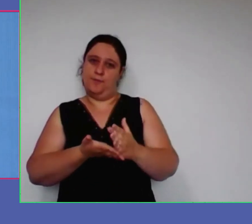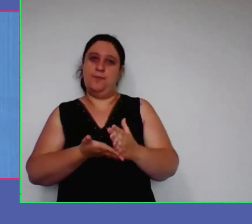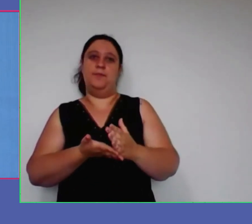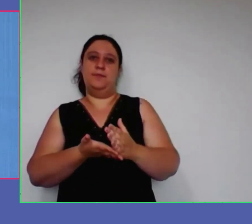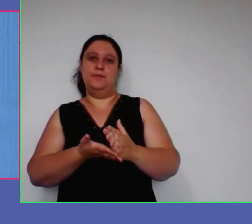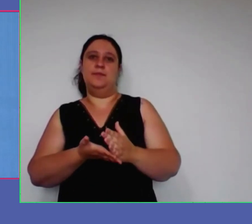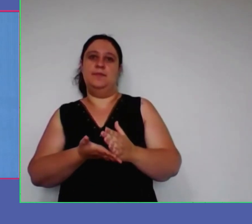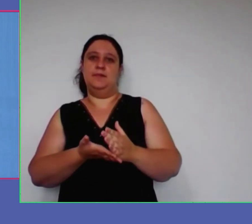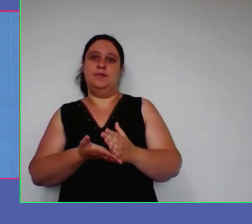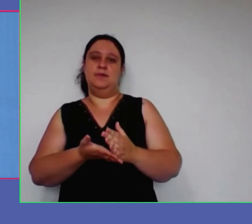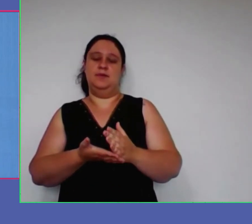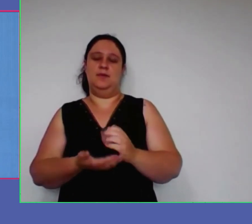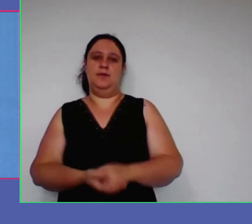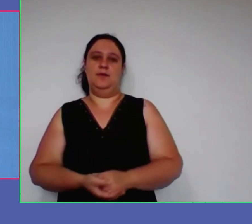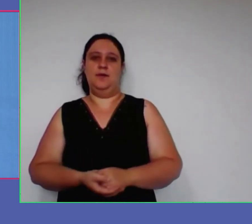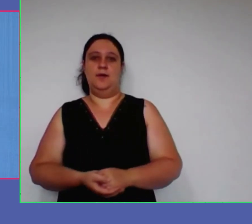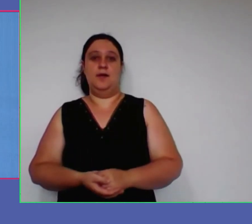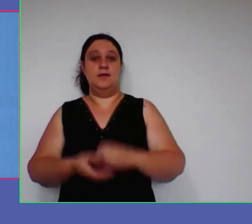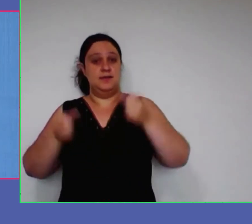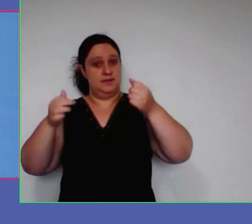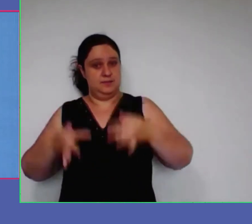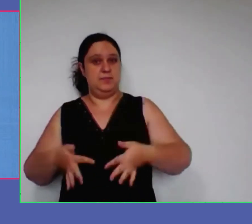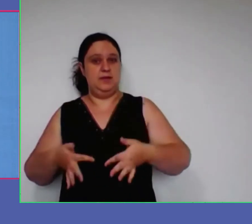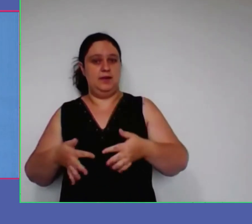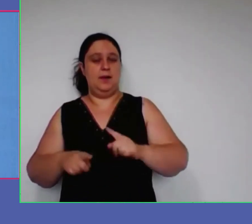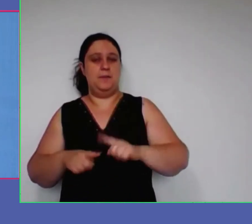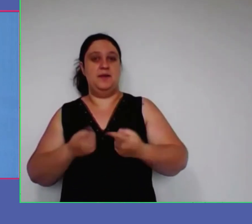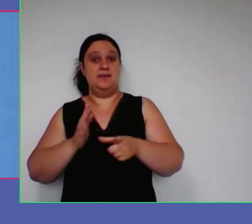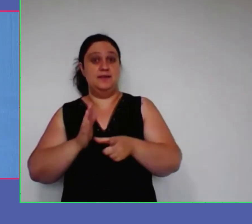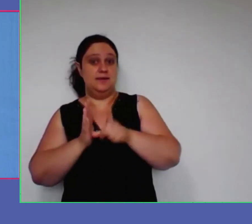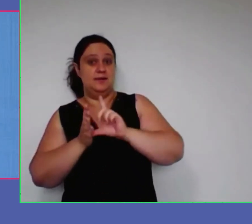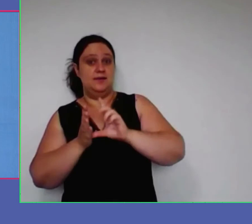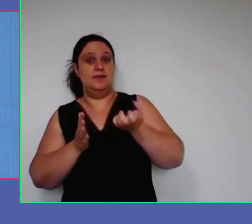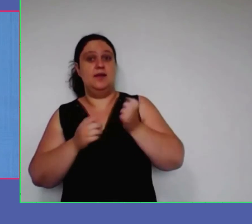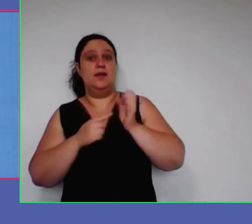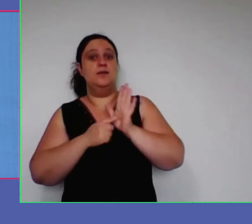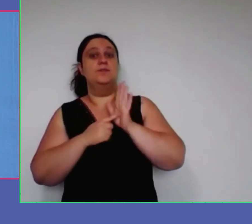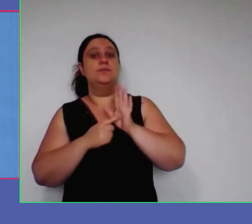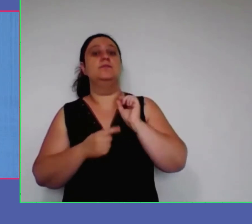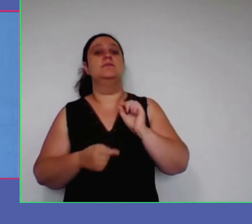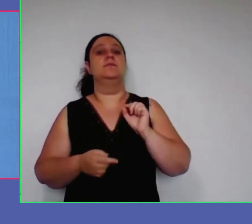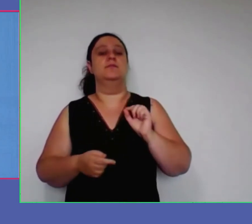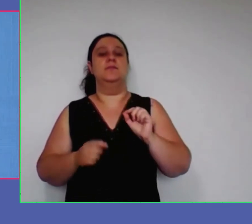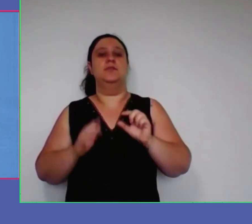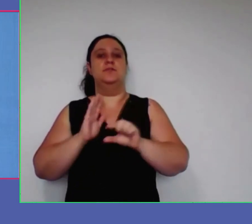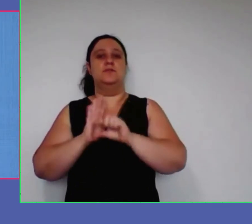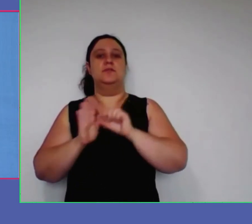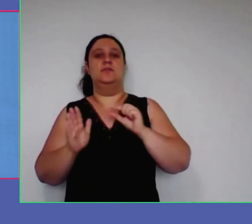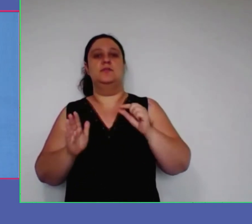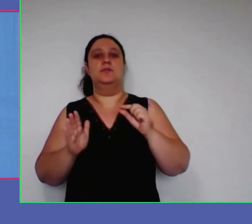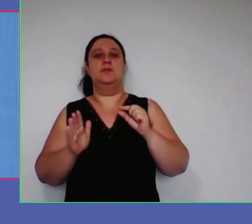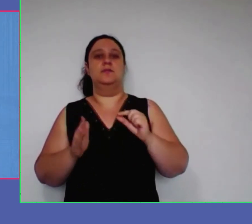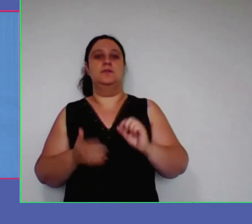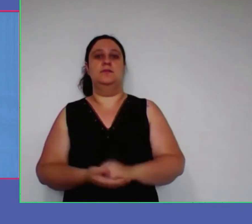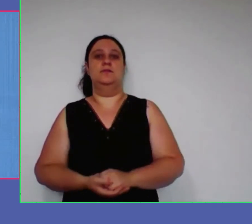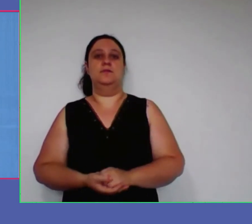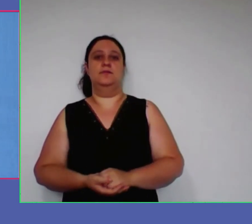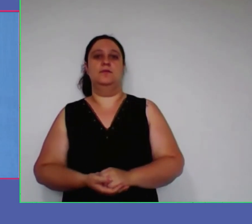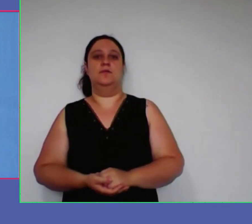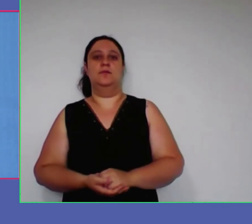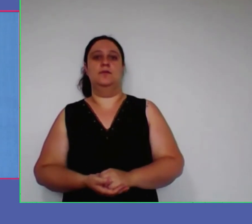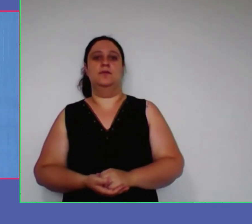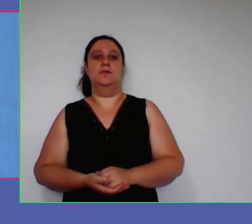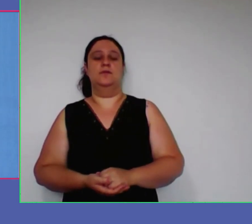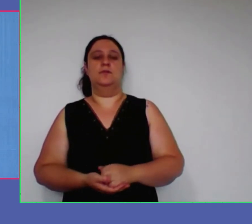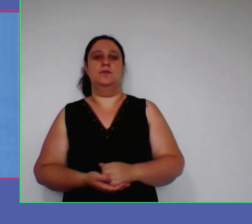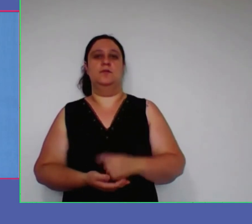nisso. Mas antes eu quero mostrar para vocês aqui, ó, esses versículos 4, primeiros versículos, 4 versículos.